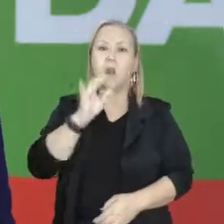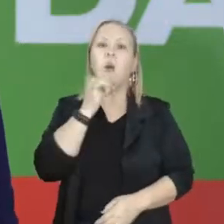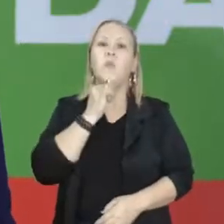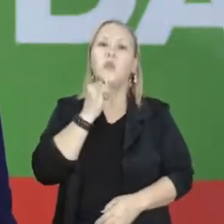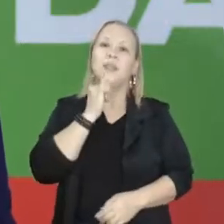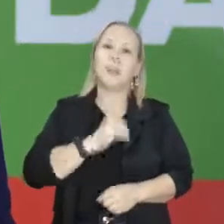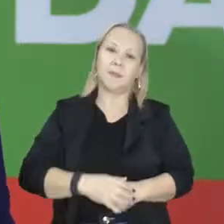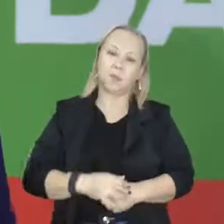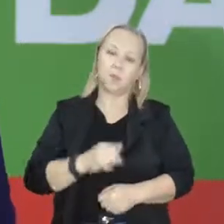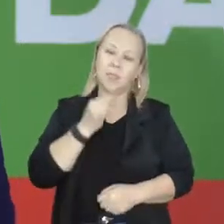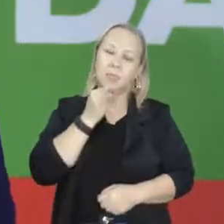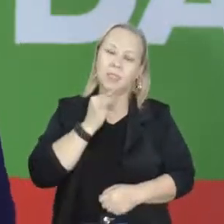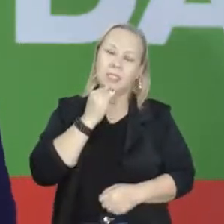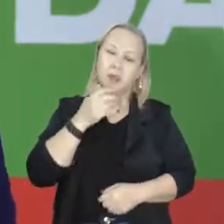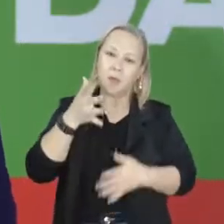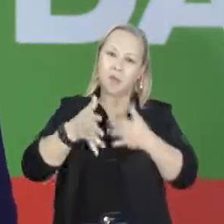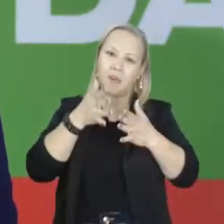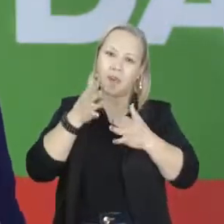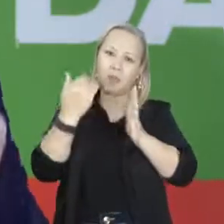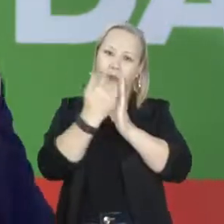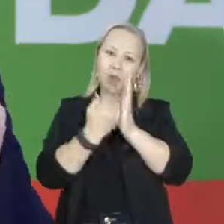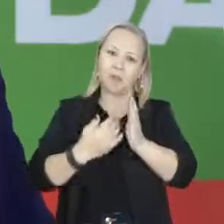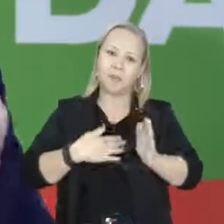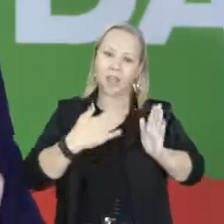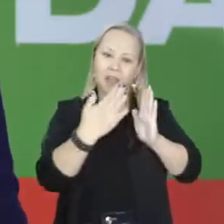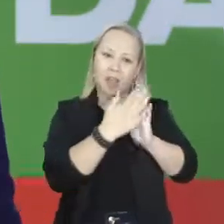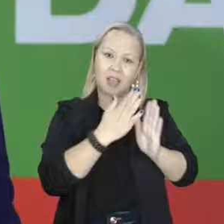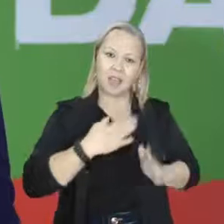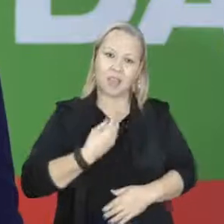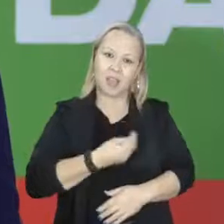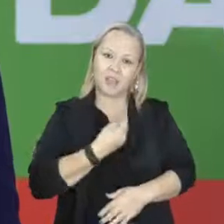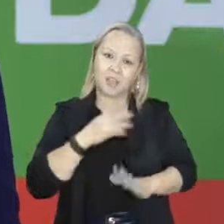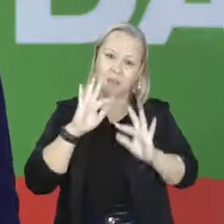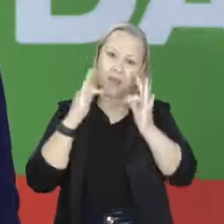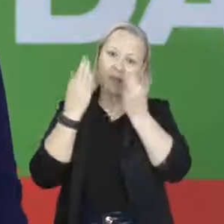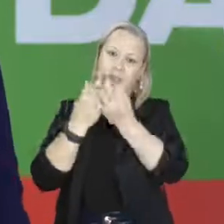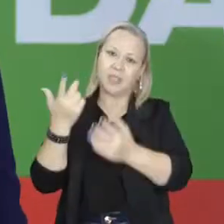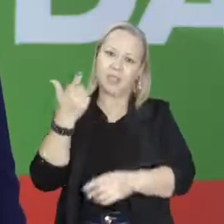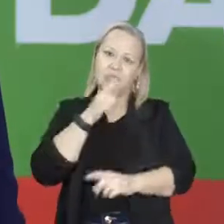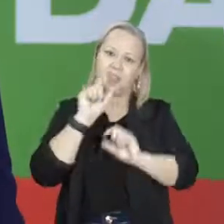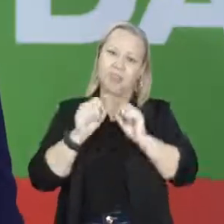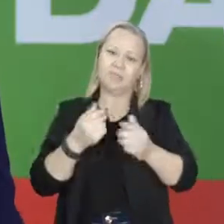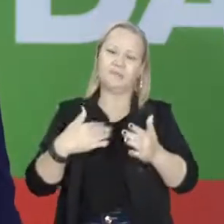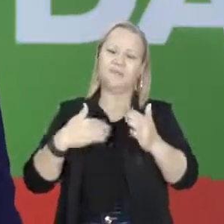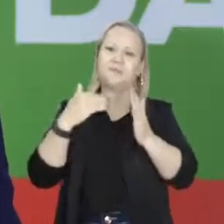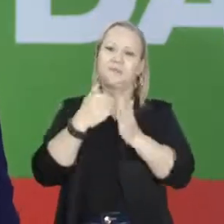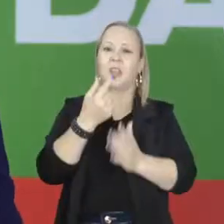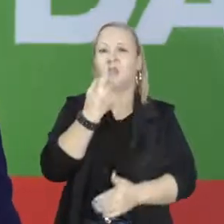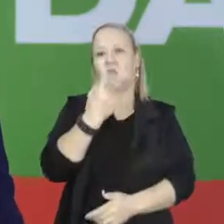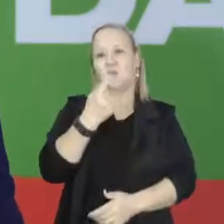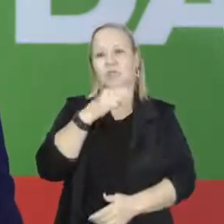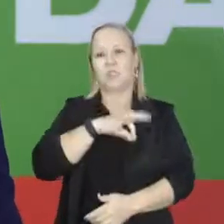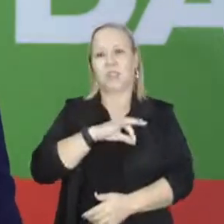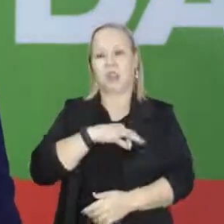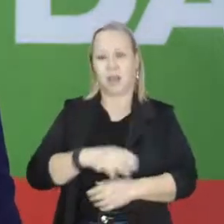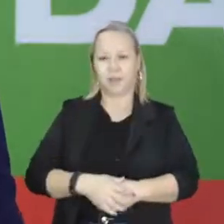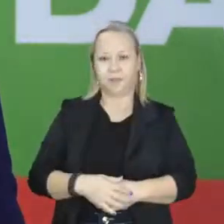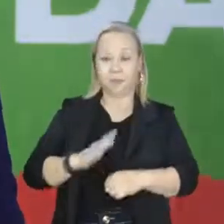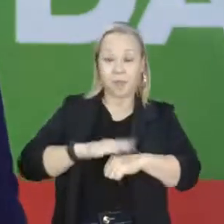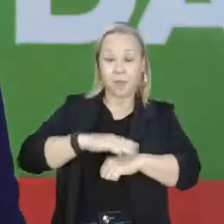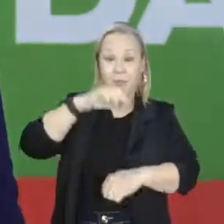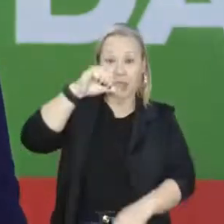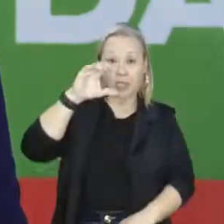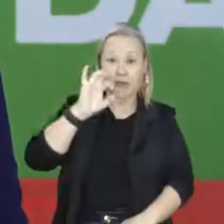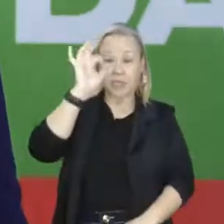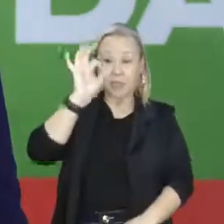por exemplo, no programa Minha Casa Minha Vida para famílias que ganham até um salário mínimo. Mais de 90% foi cortado